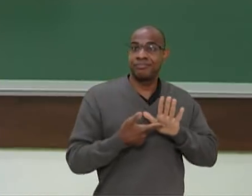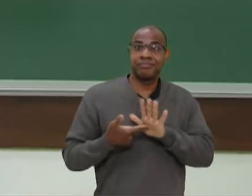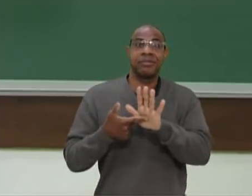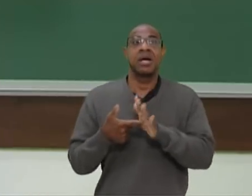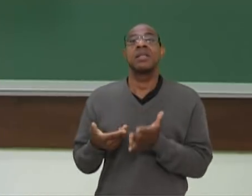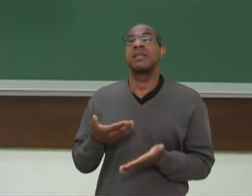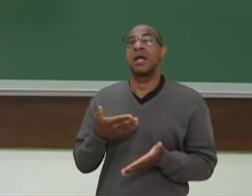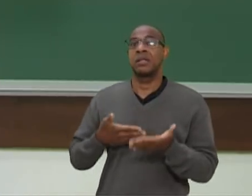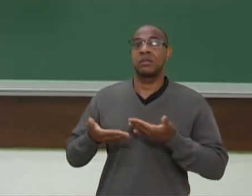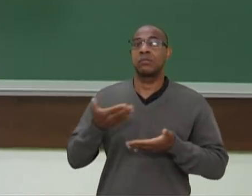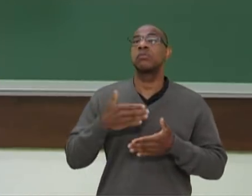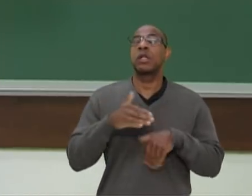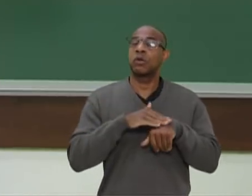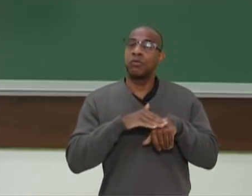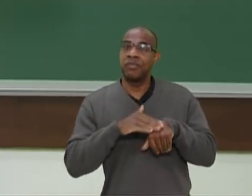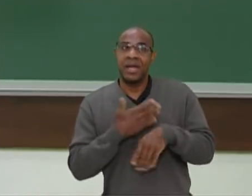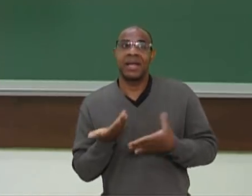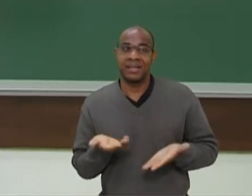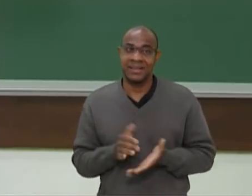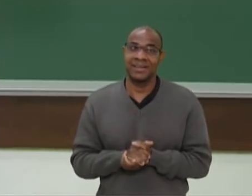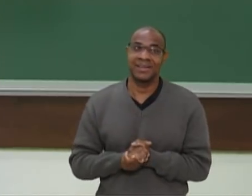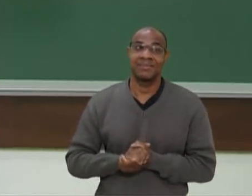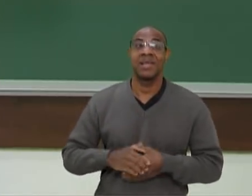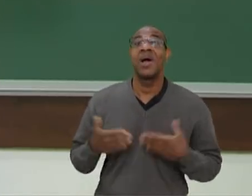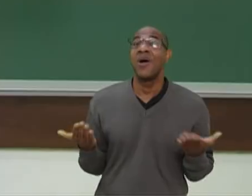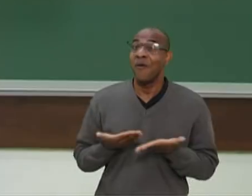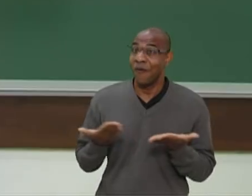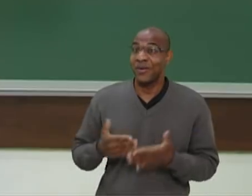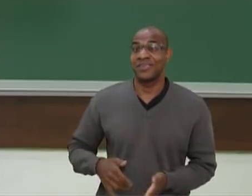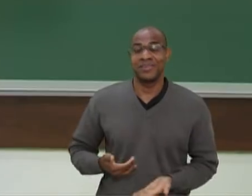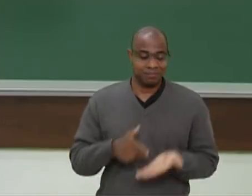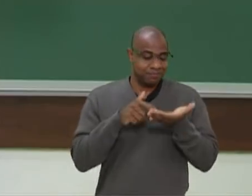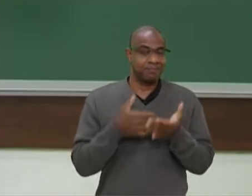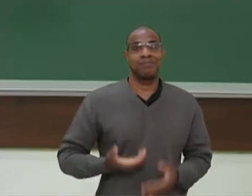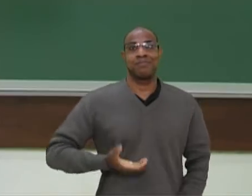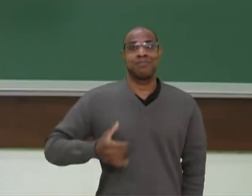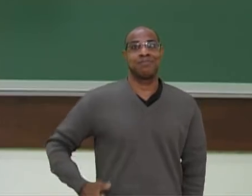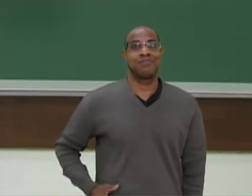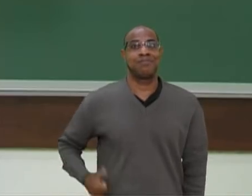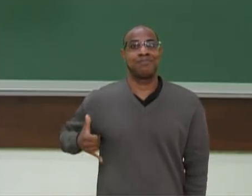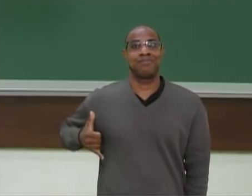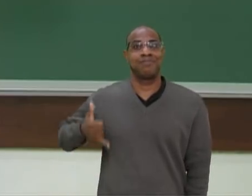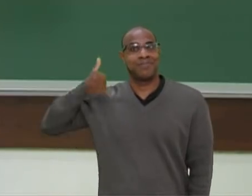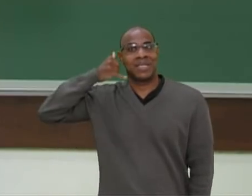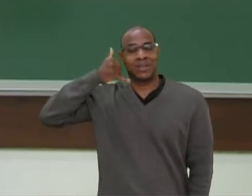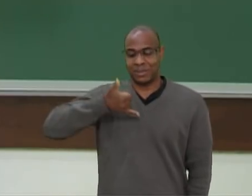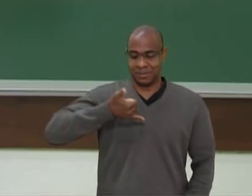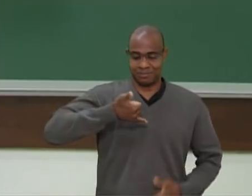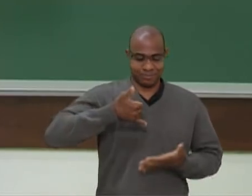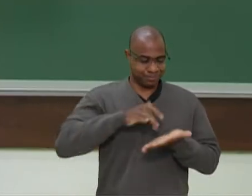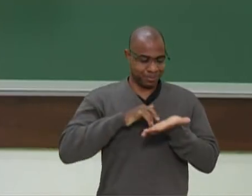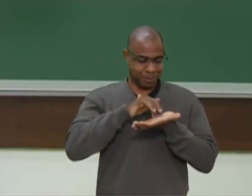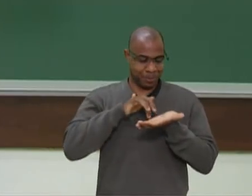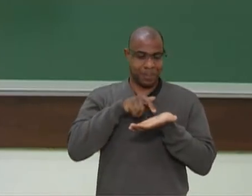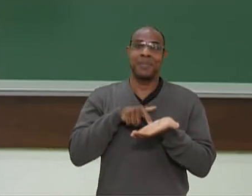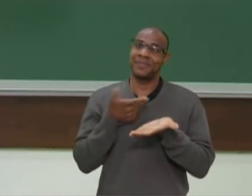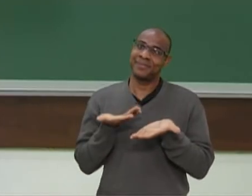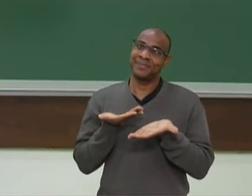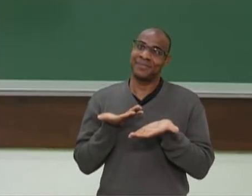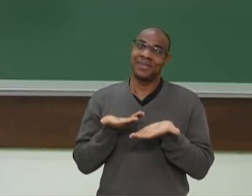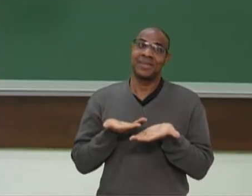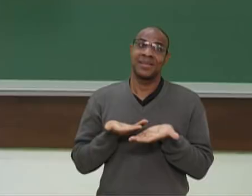conversas, porque hoje quem não fala de celular, de redes sociais? Todo mundo está comentando. E o